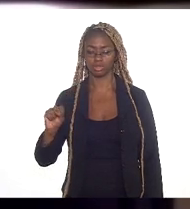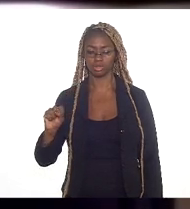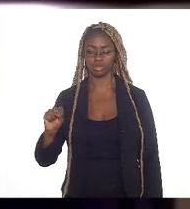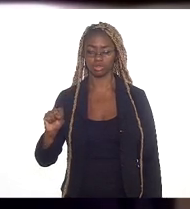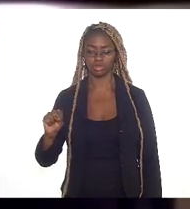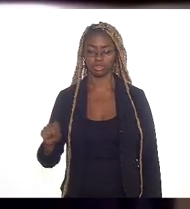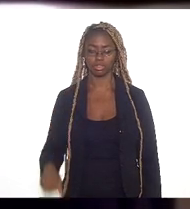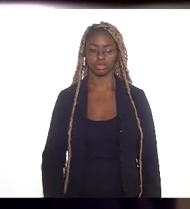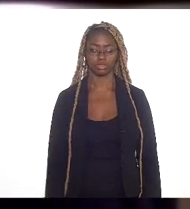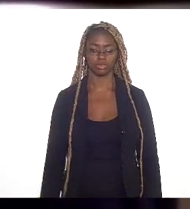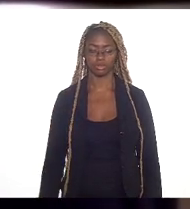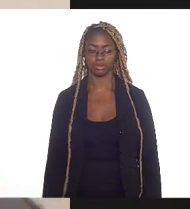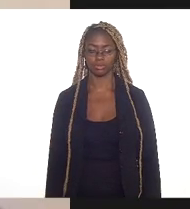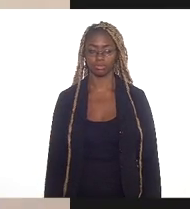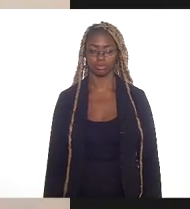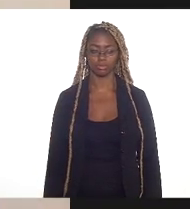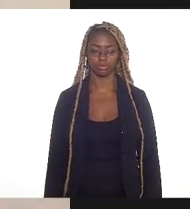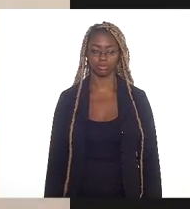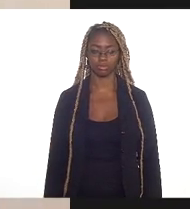Deputado